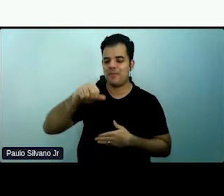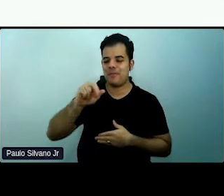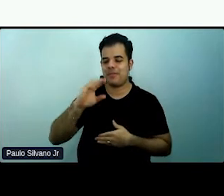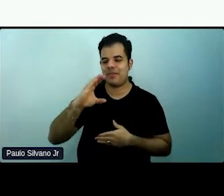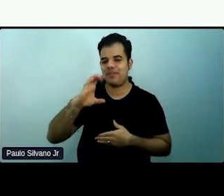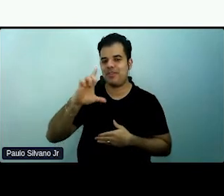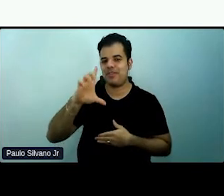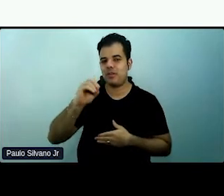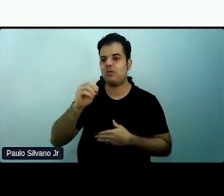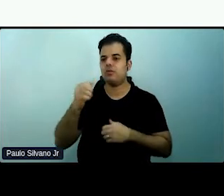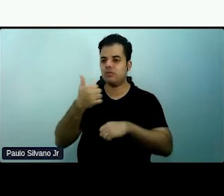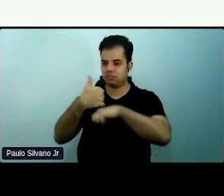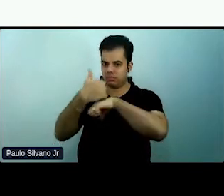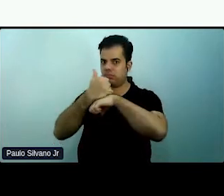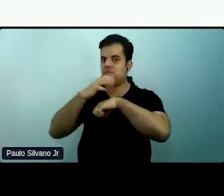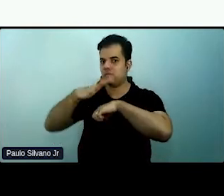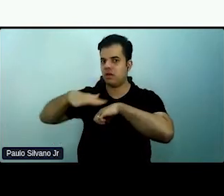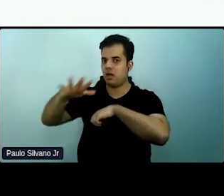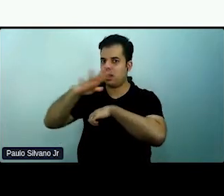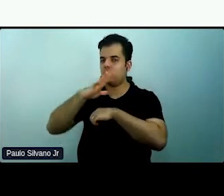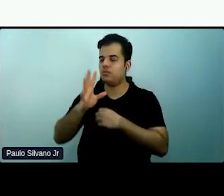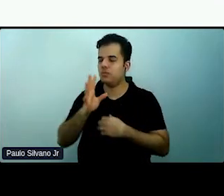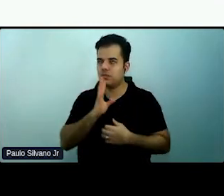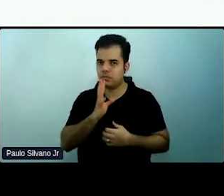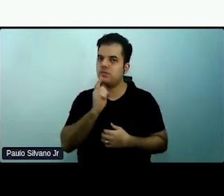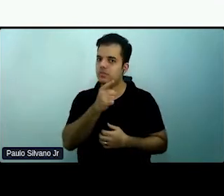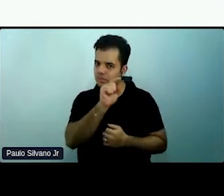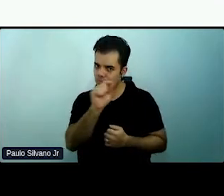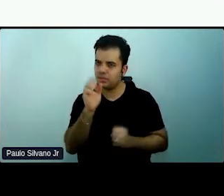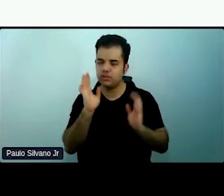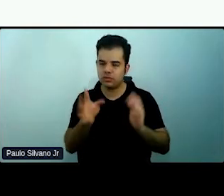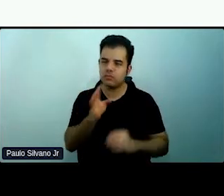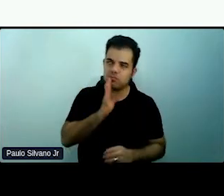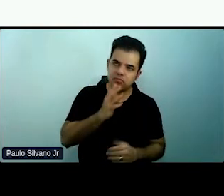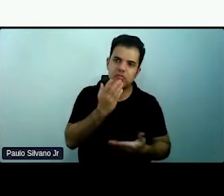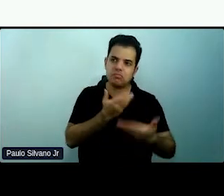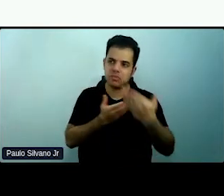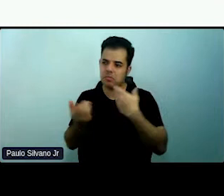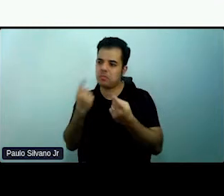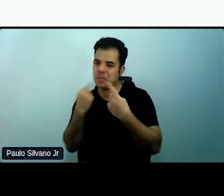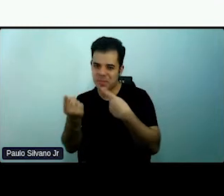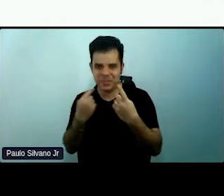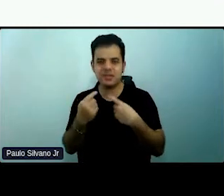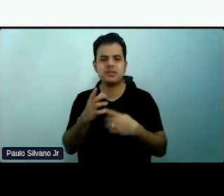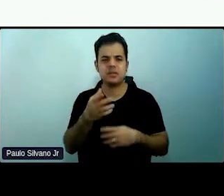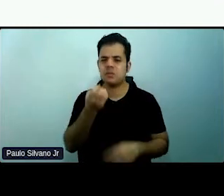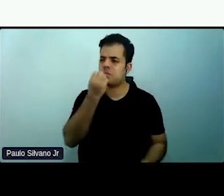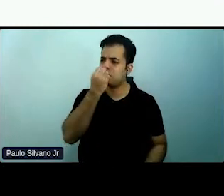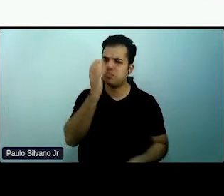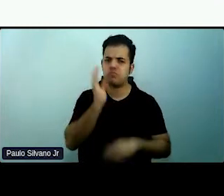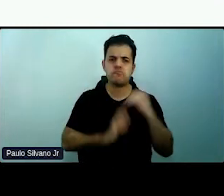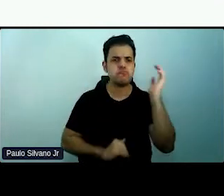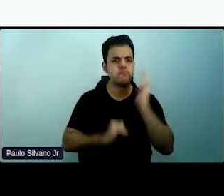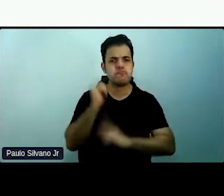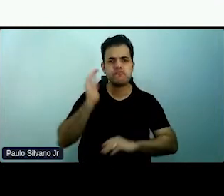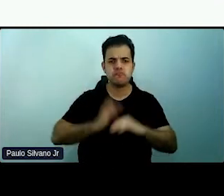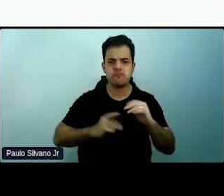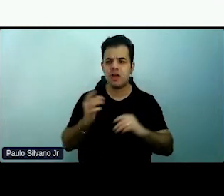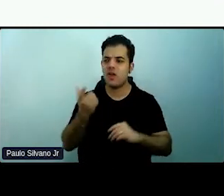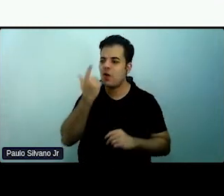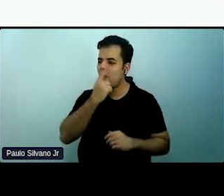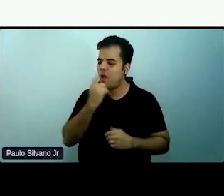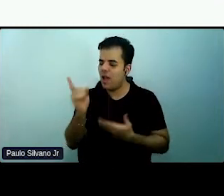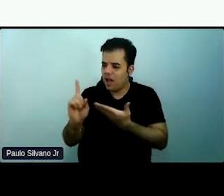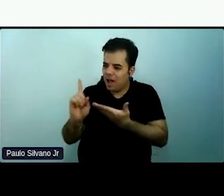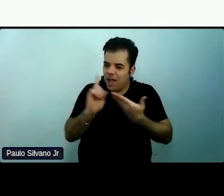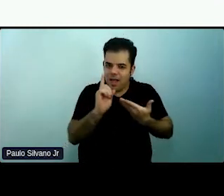que é um especialista na área, todo mundo aqui já deve ter ouvido falar, já conheceu, já trocou ideia, o cara é bom demais, e aí eu consegui uma palestra